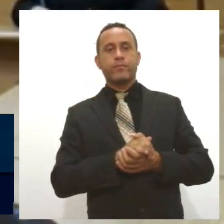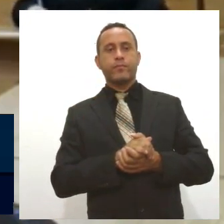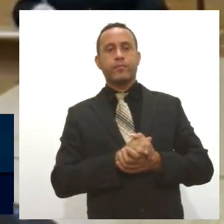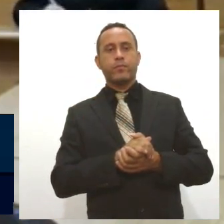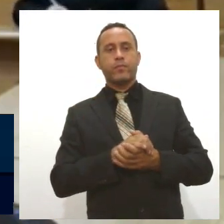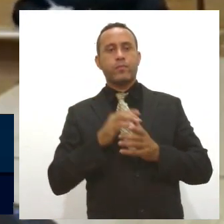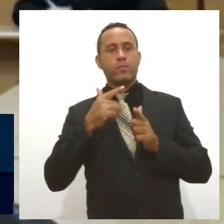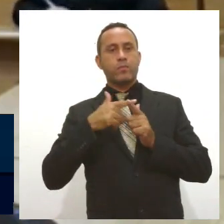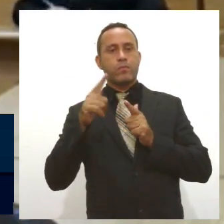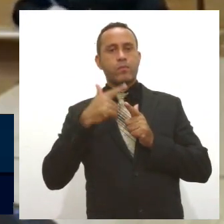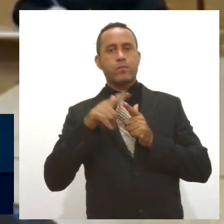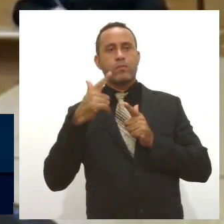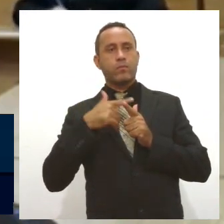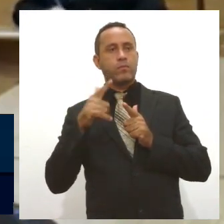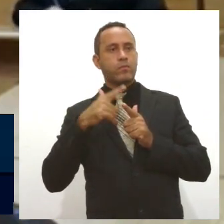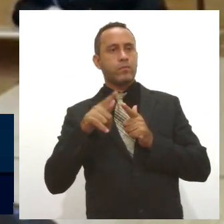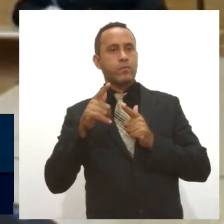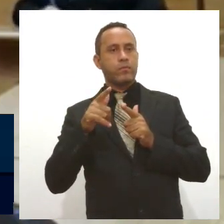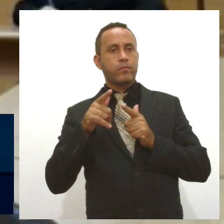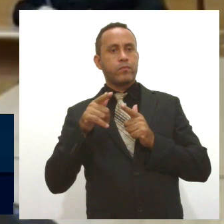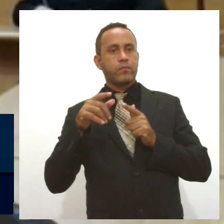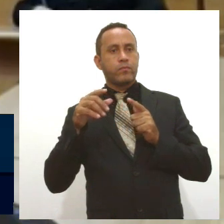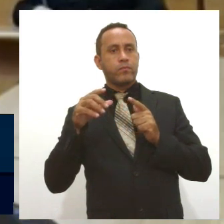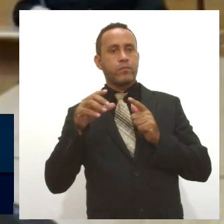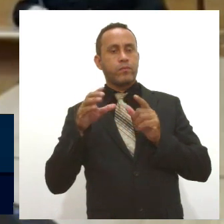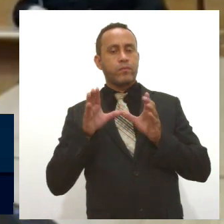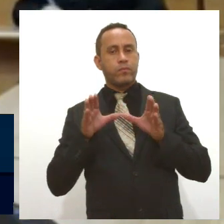Houve um problema aqui na câmara